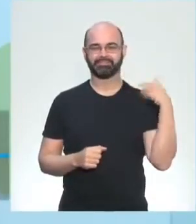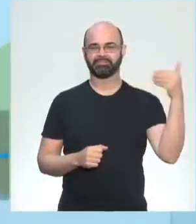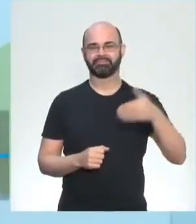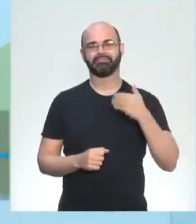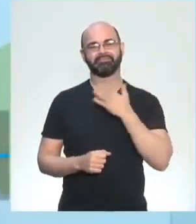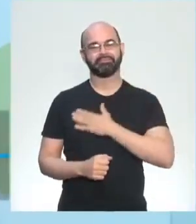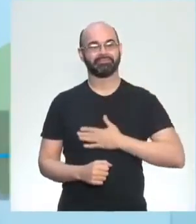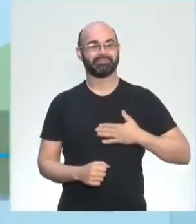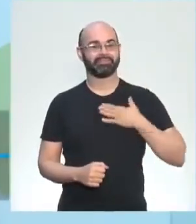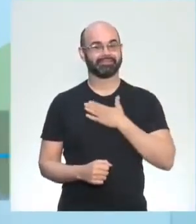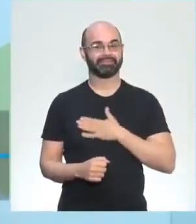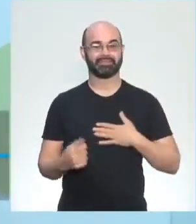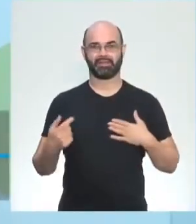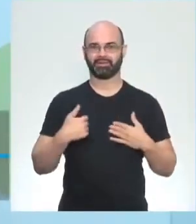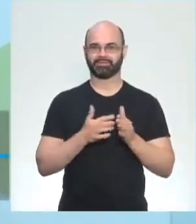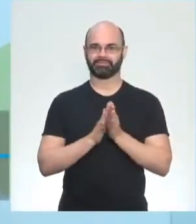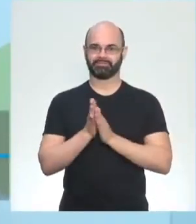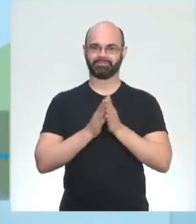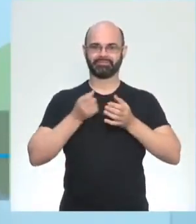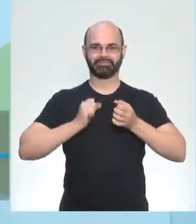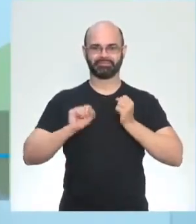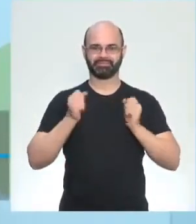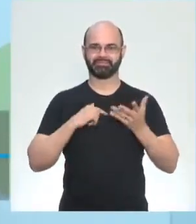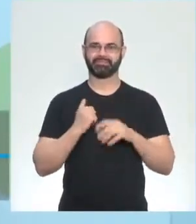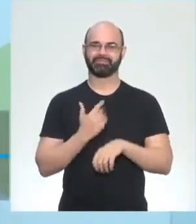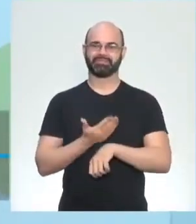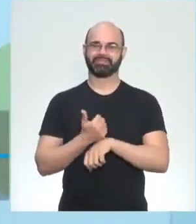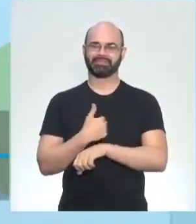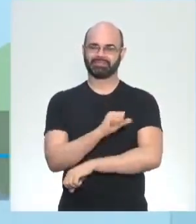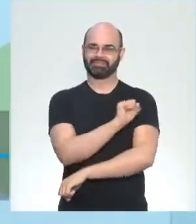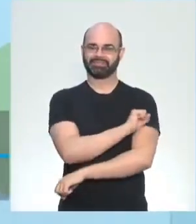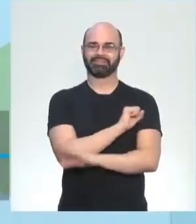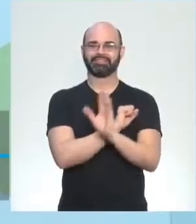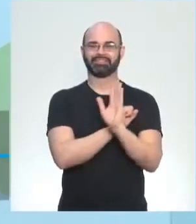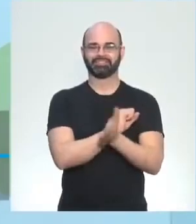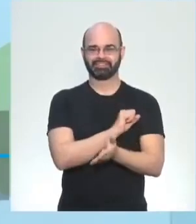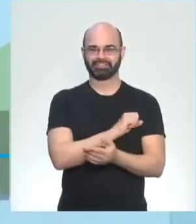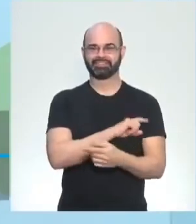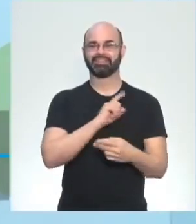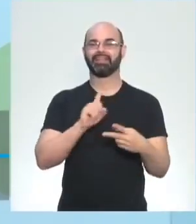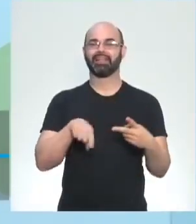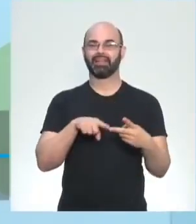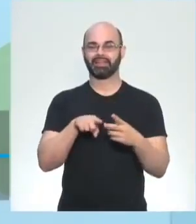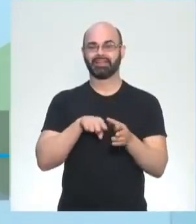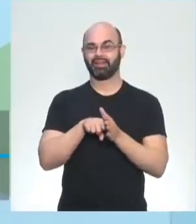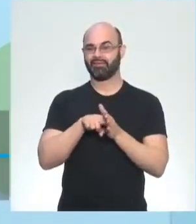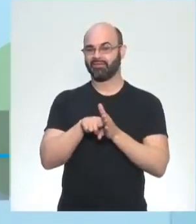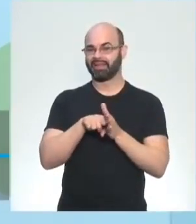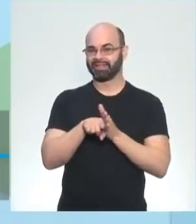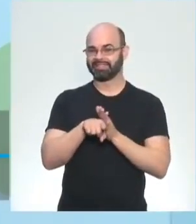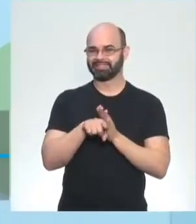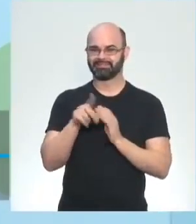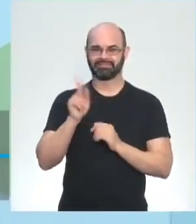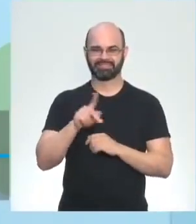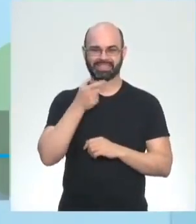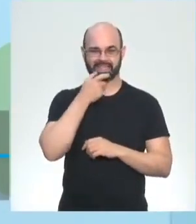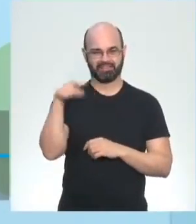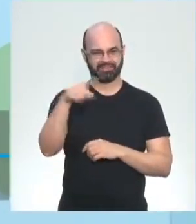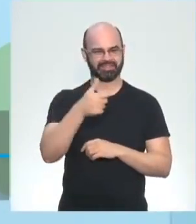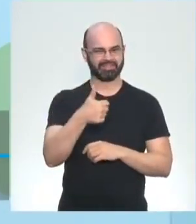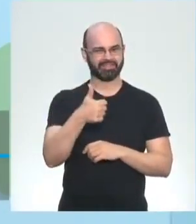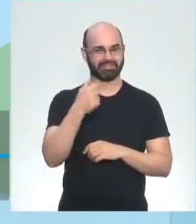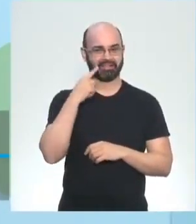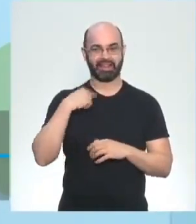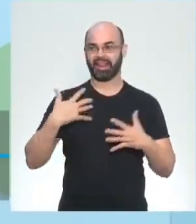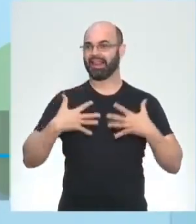participar dessa aula. Hoje eu estou que estou. Já vim aqui no 8º ano mais cedo, né? Já participei do quiz aqui com o professor de inglês. Acho que vocês curtiram, né? Eu estava